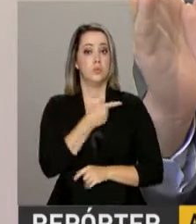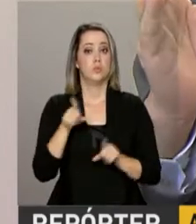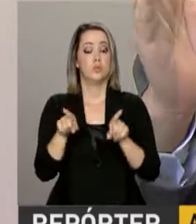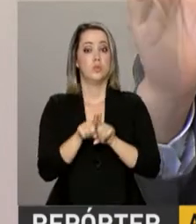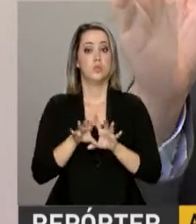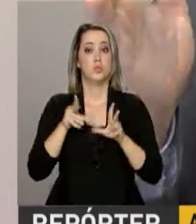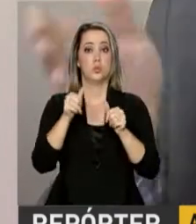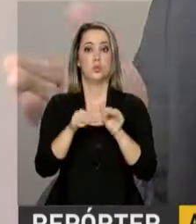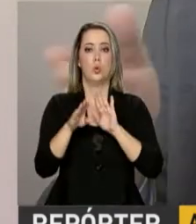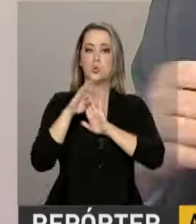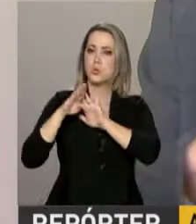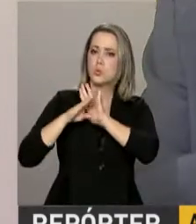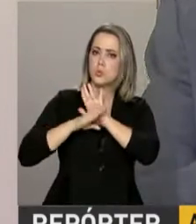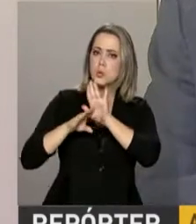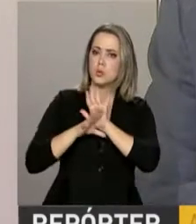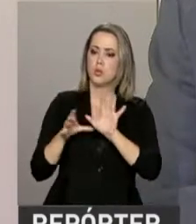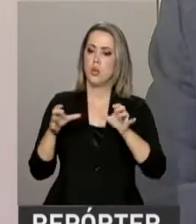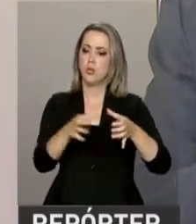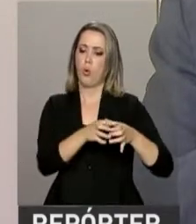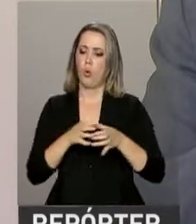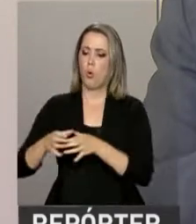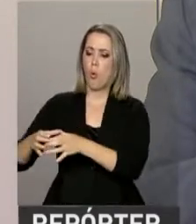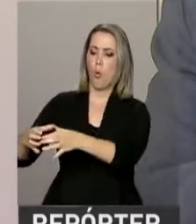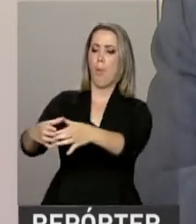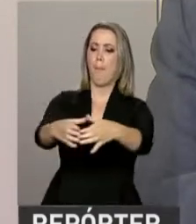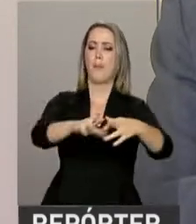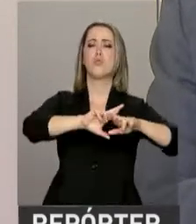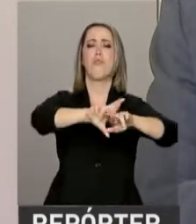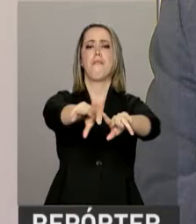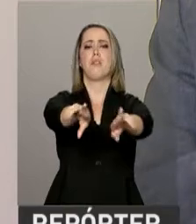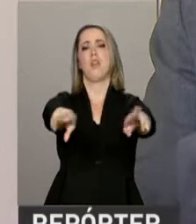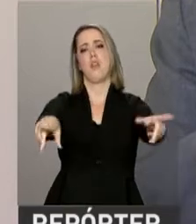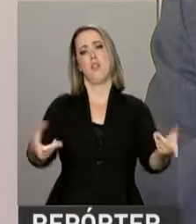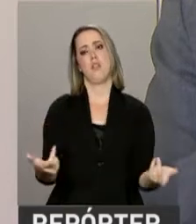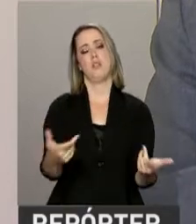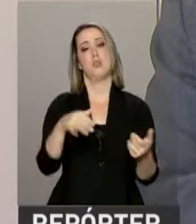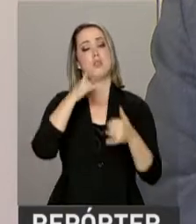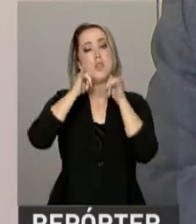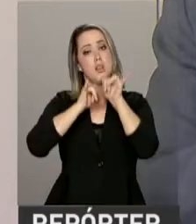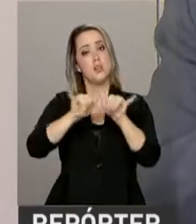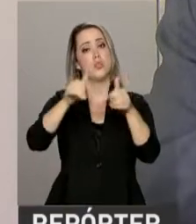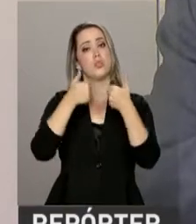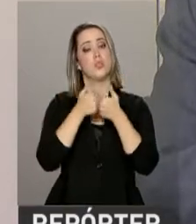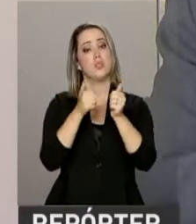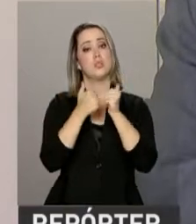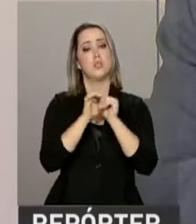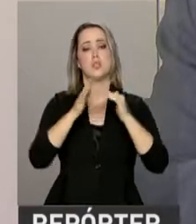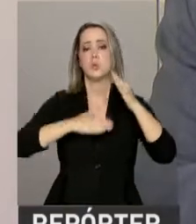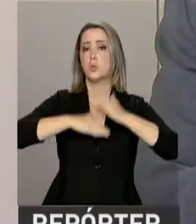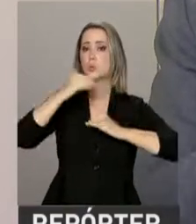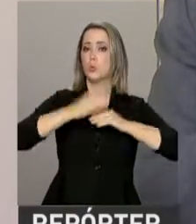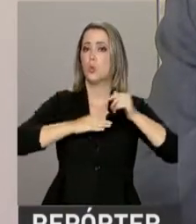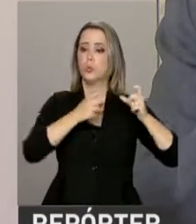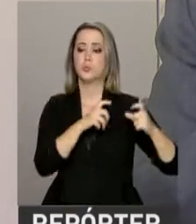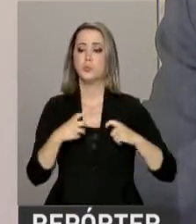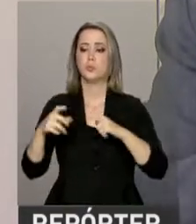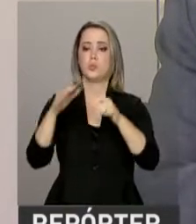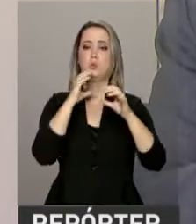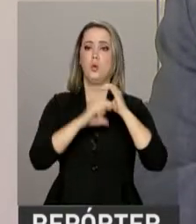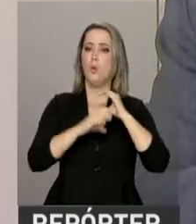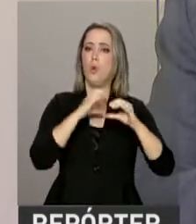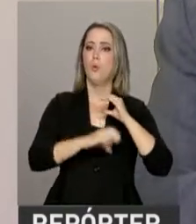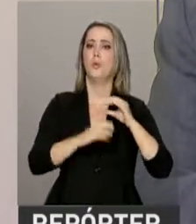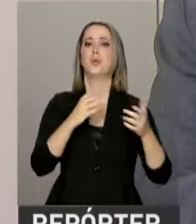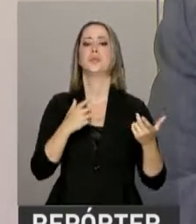todos os projetos de todas as áreas, áreas de energia, área de transporte, qualquer uma das áreas, área de telecomunicações,